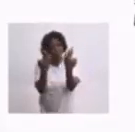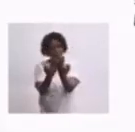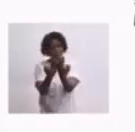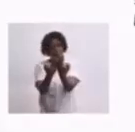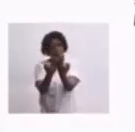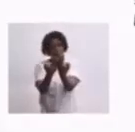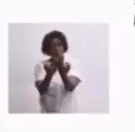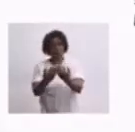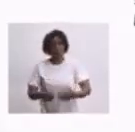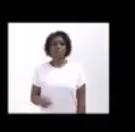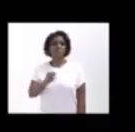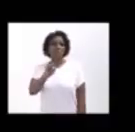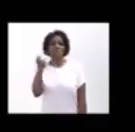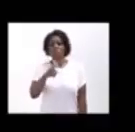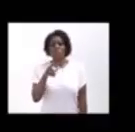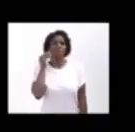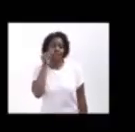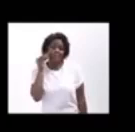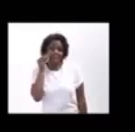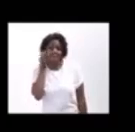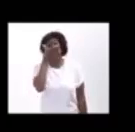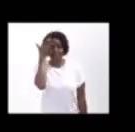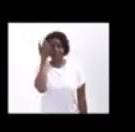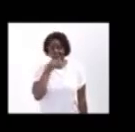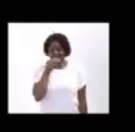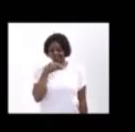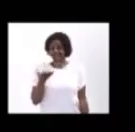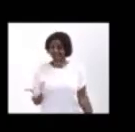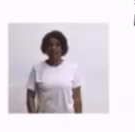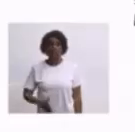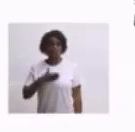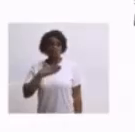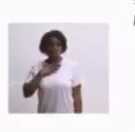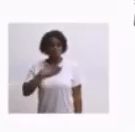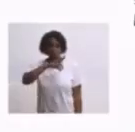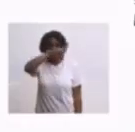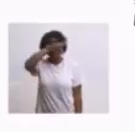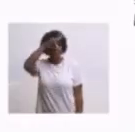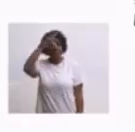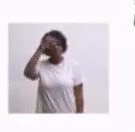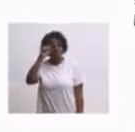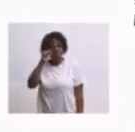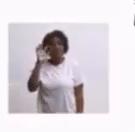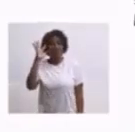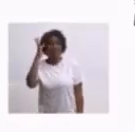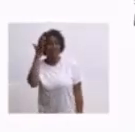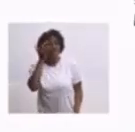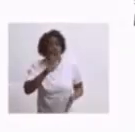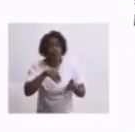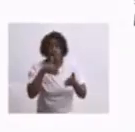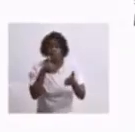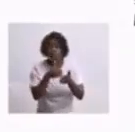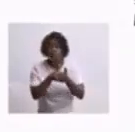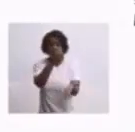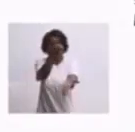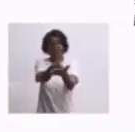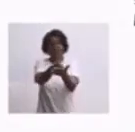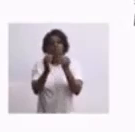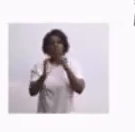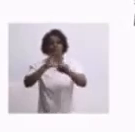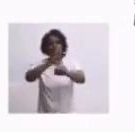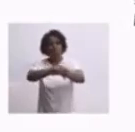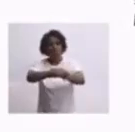você e para sua família. Se não tiver experiência, é amador. Já fui vereador 3 vezes, deputado federal